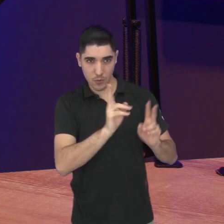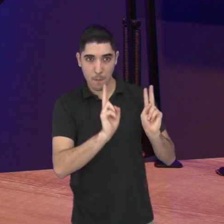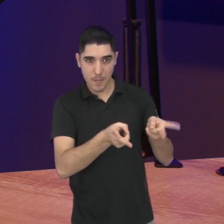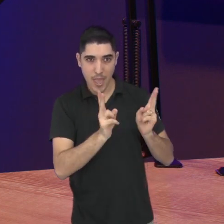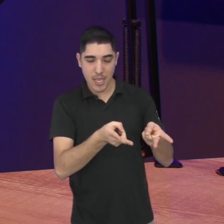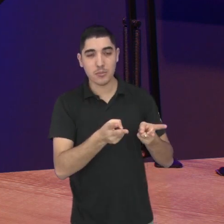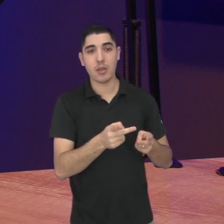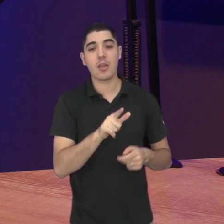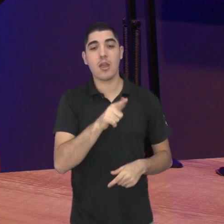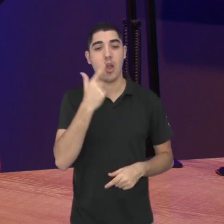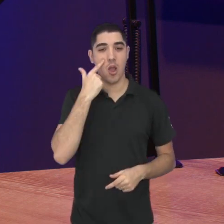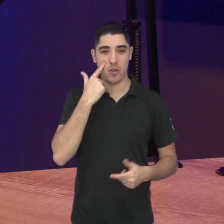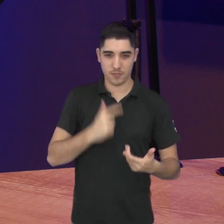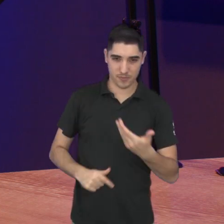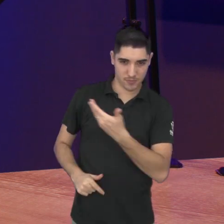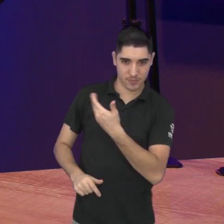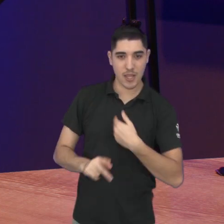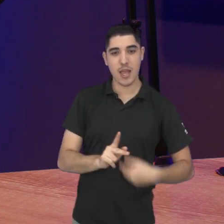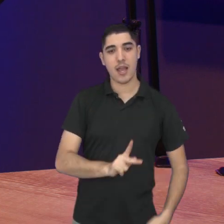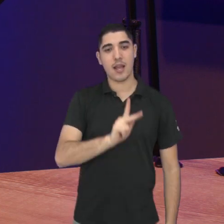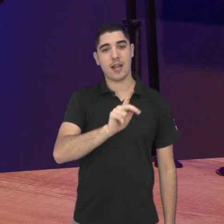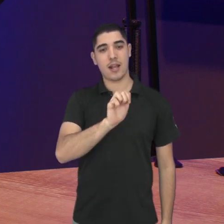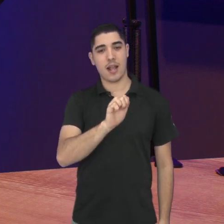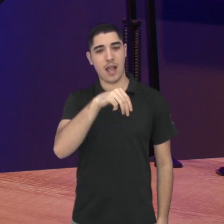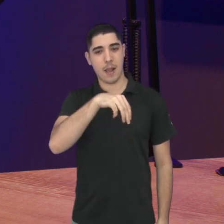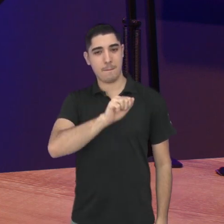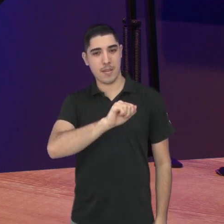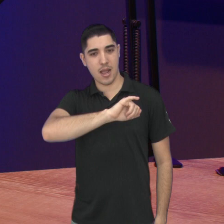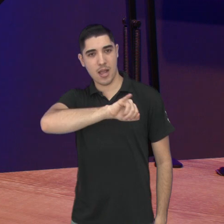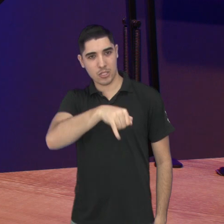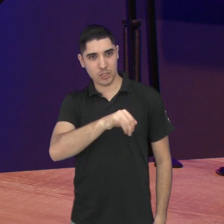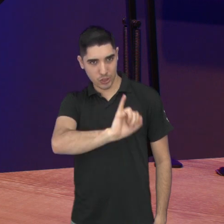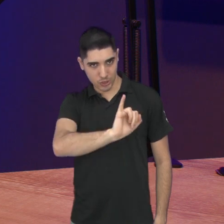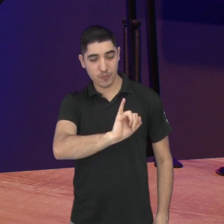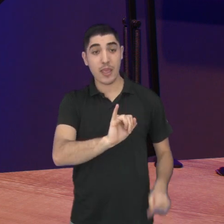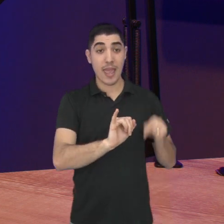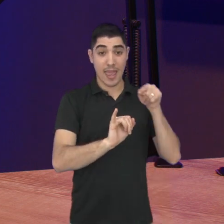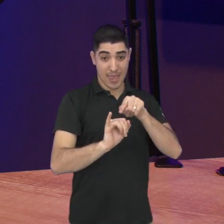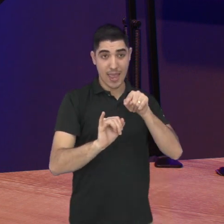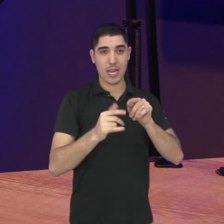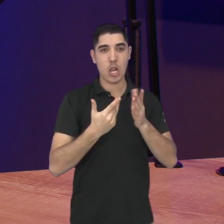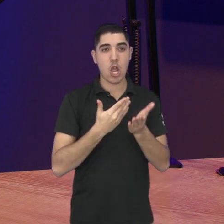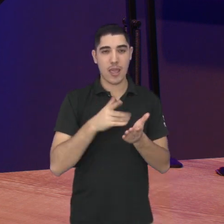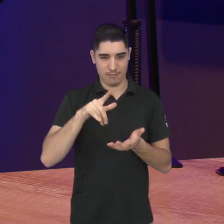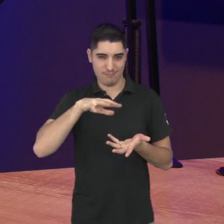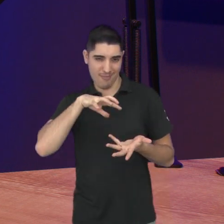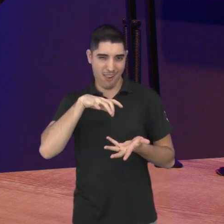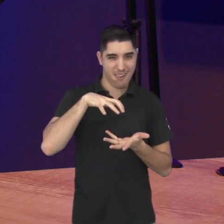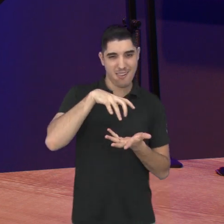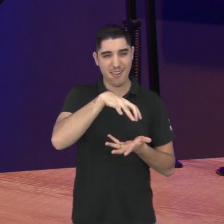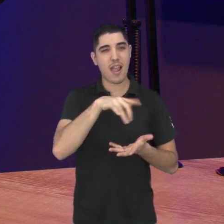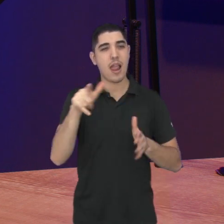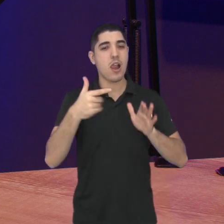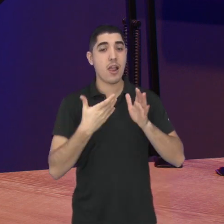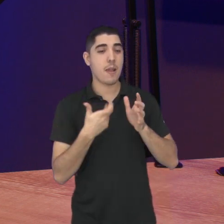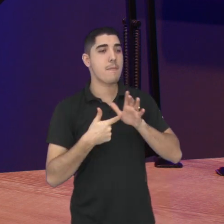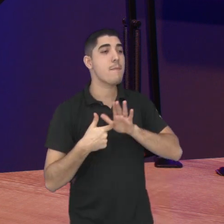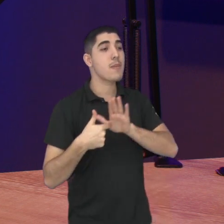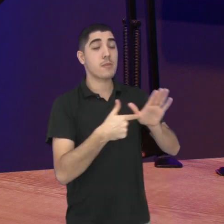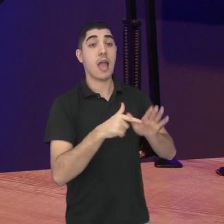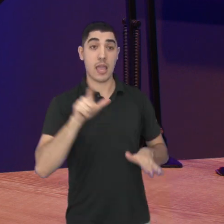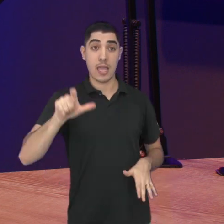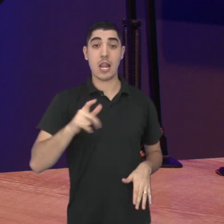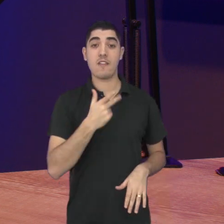que eu gosto bastante dele, que é o Kamaji. E daí quando ele vai se apresentar para Chihiro, é um dos primeiros personagens que aparece, ele